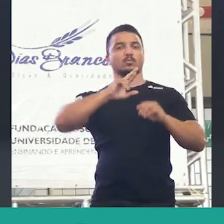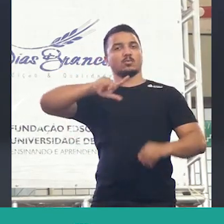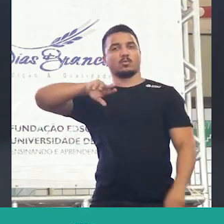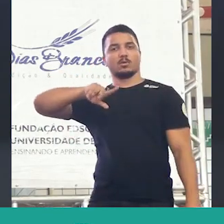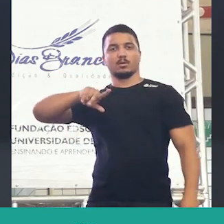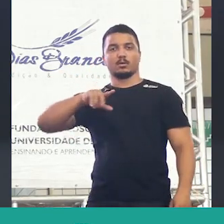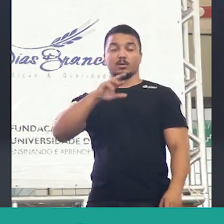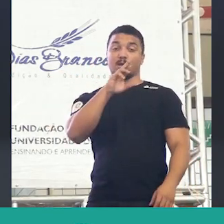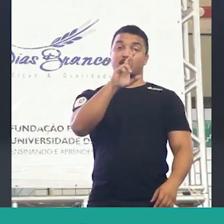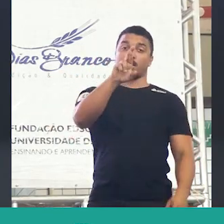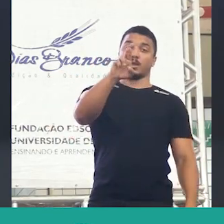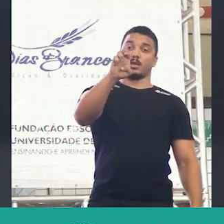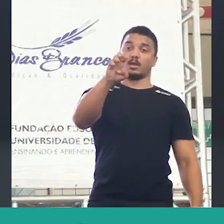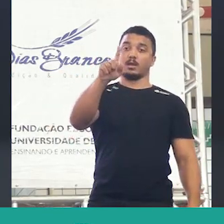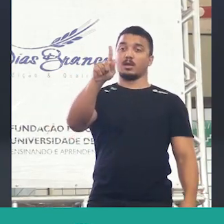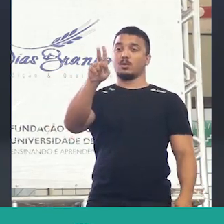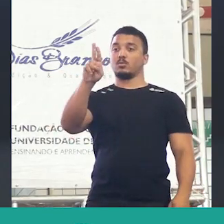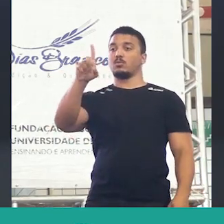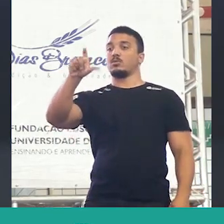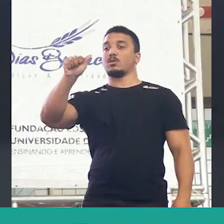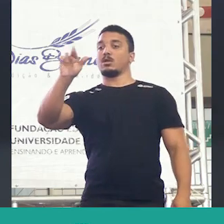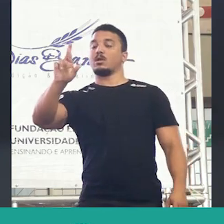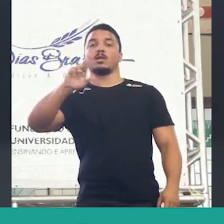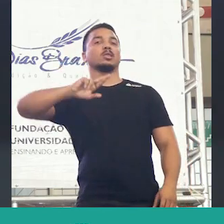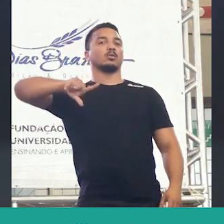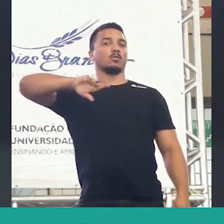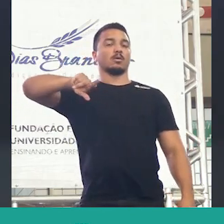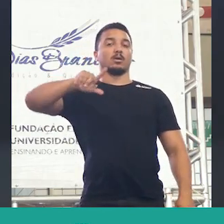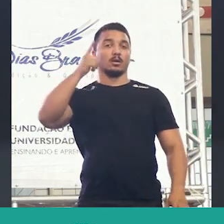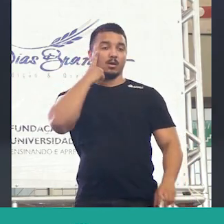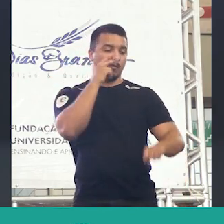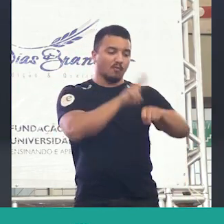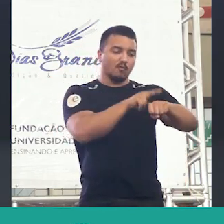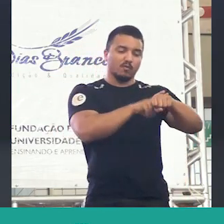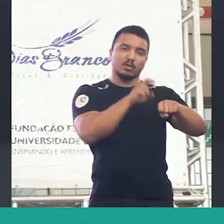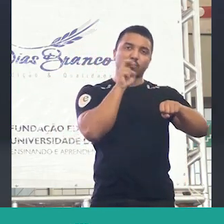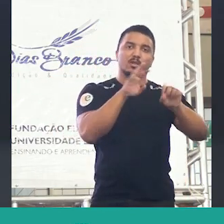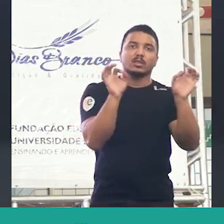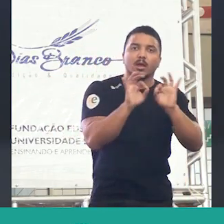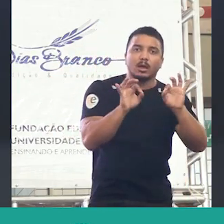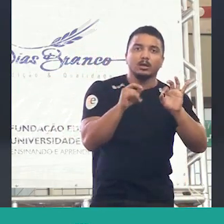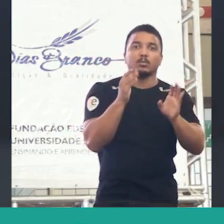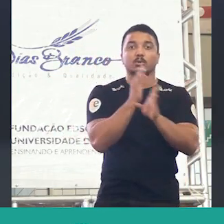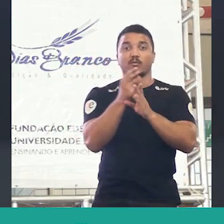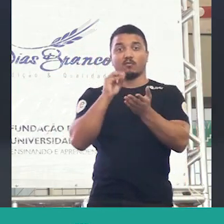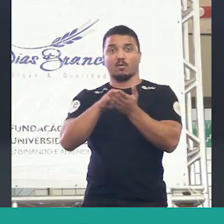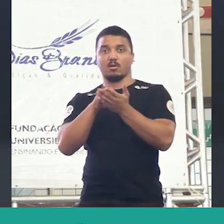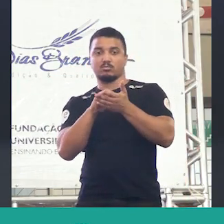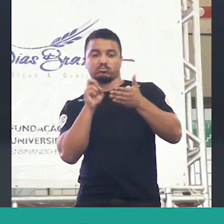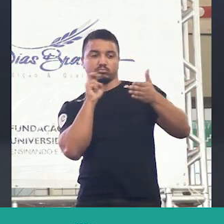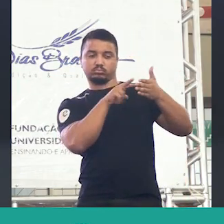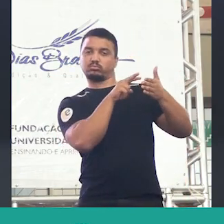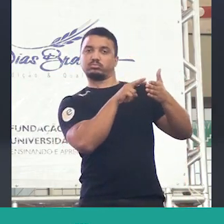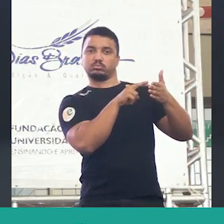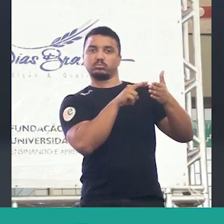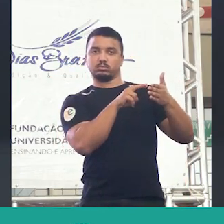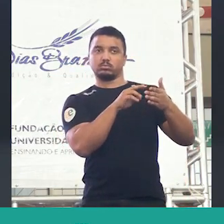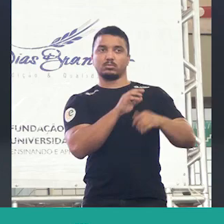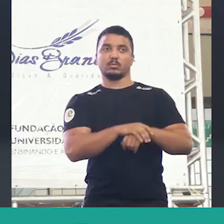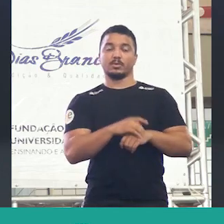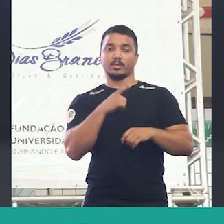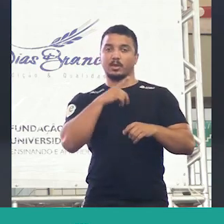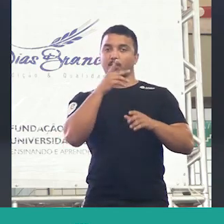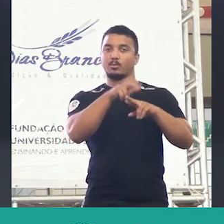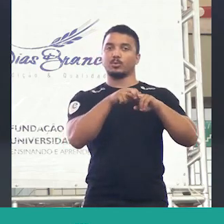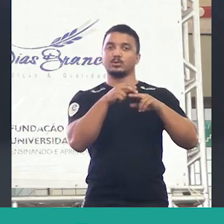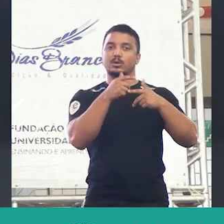uma superfície regular. Então quando eu falo, eu não vi um vidro, você não viu a parte transparente do vidro. Por isso que a gente tem que